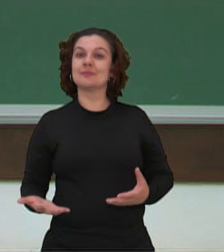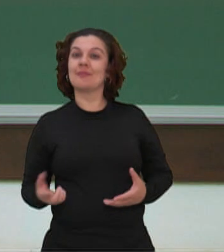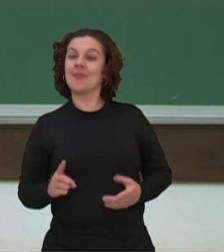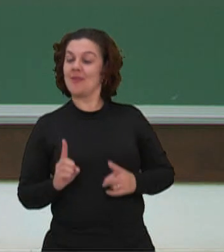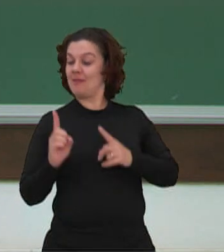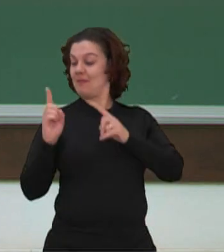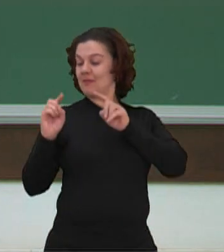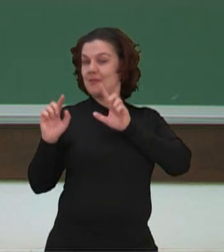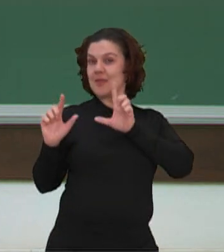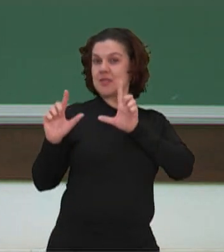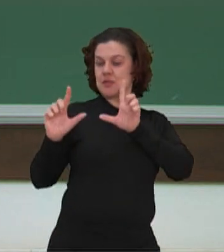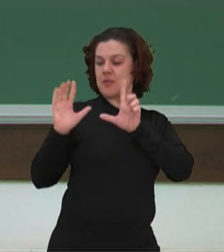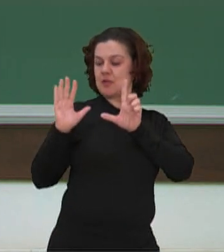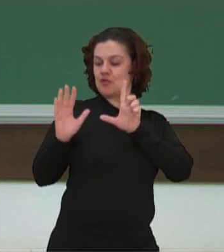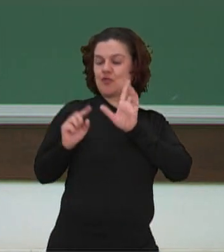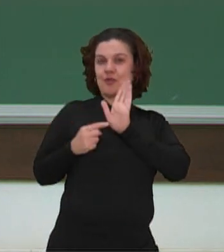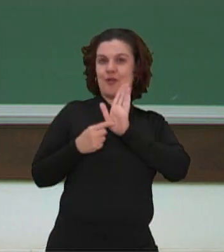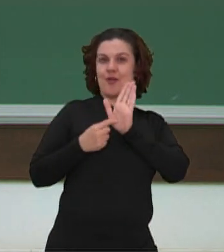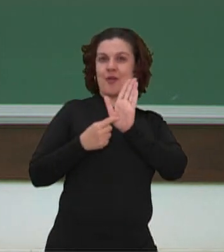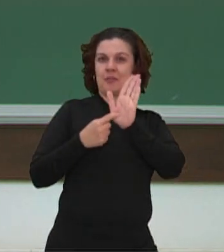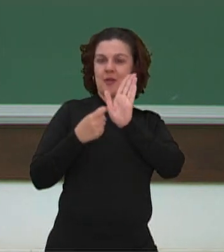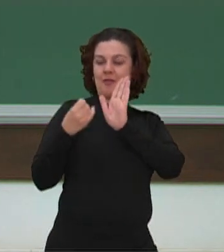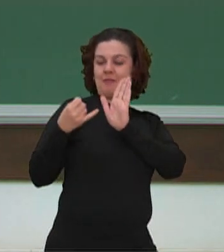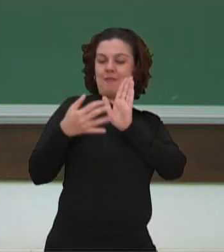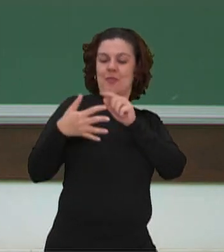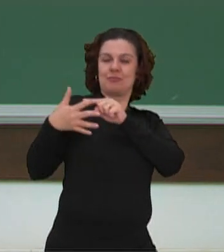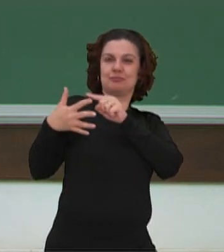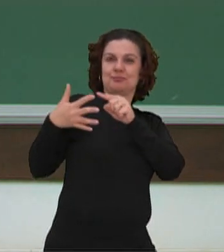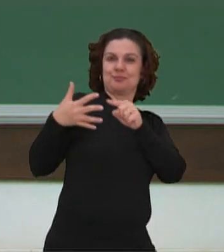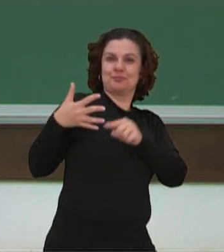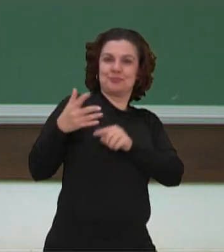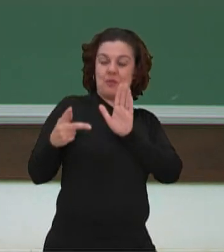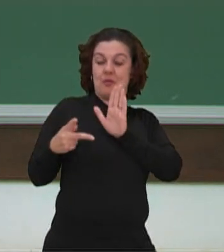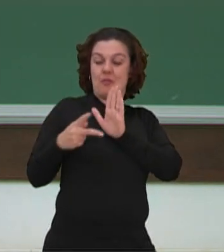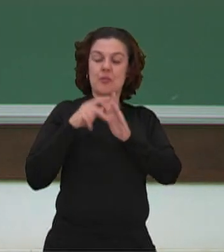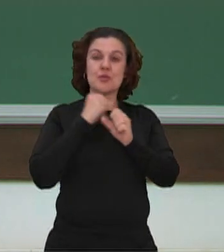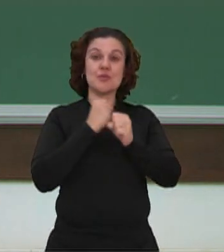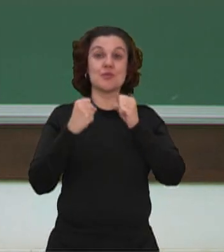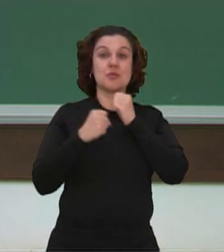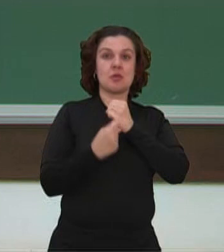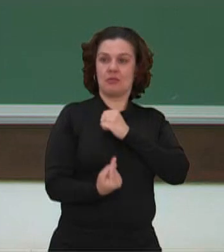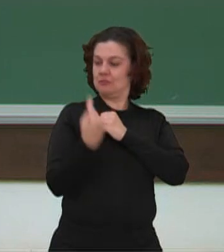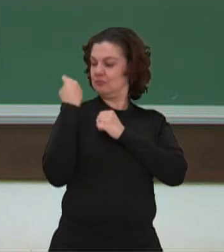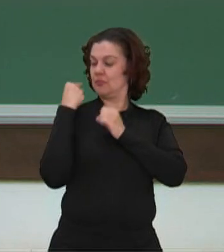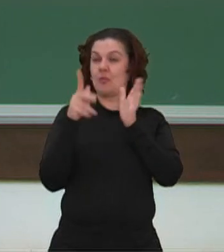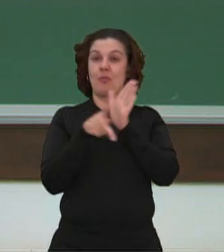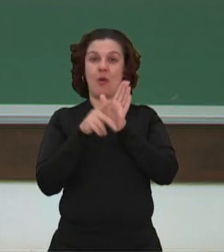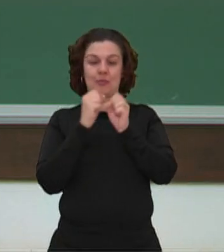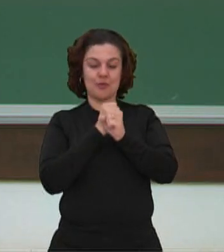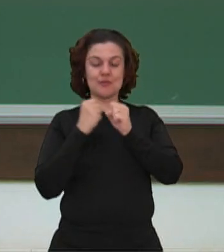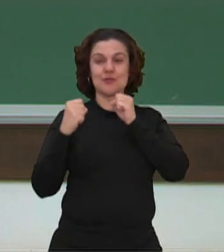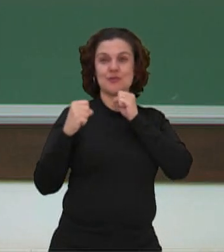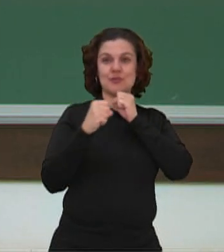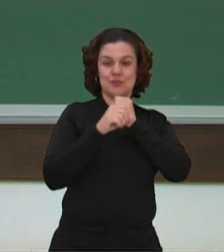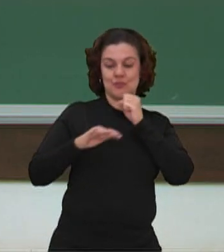Essa imagem, ela já te apresenta algumas características da sociedade em torno do açúcar, da